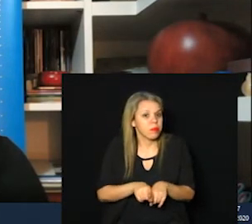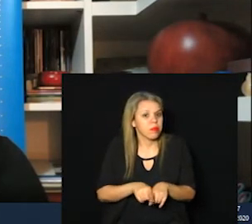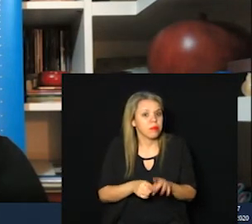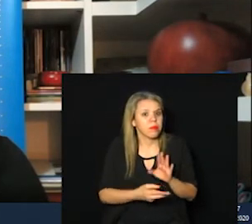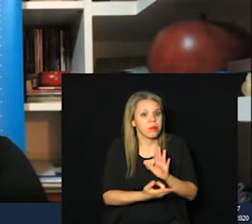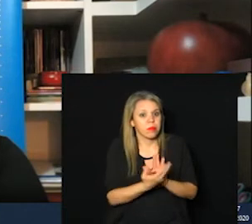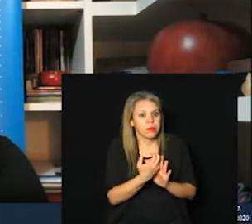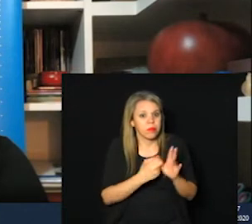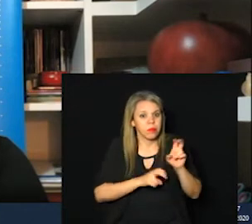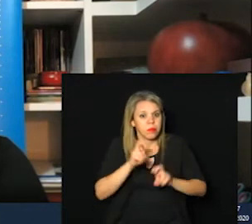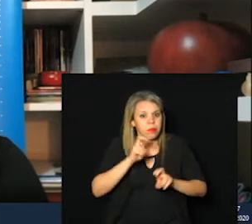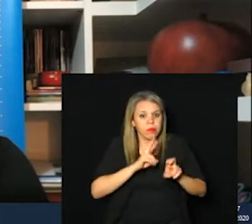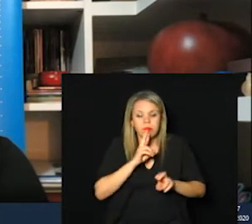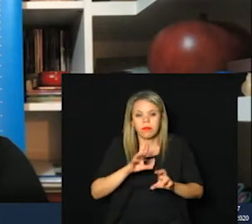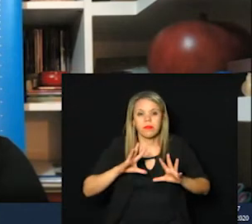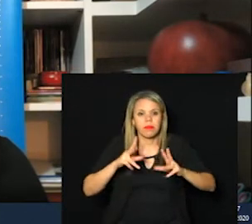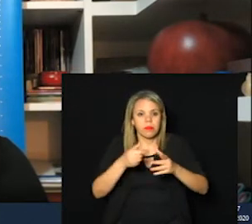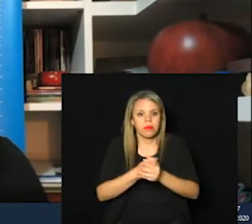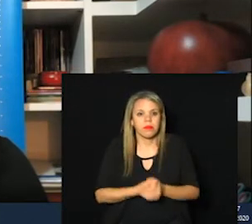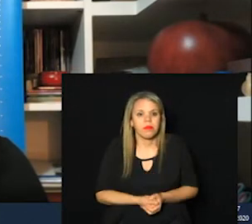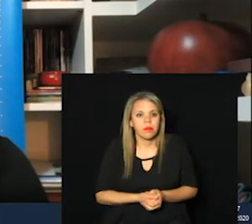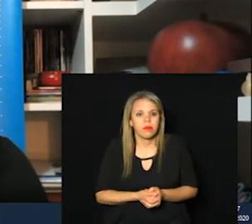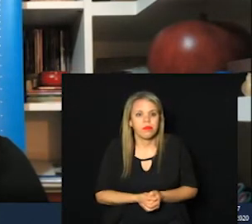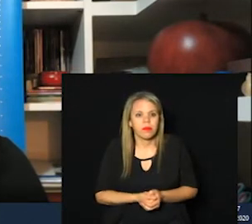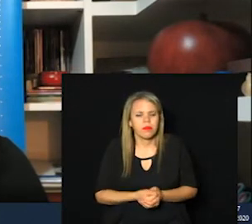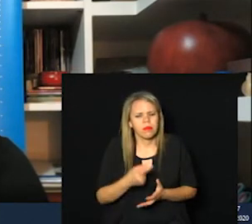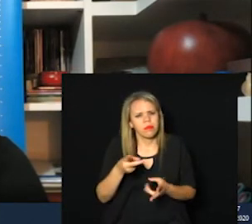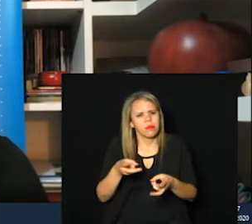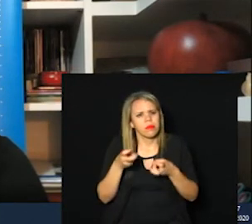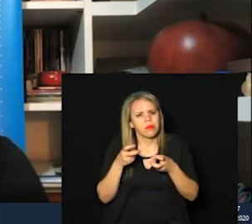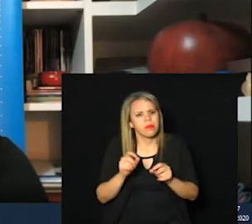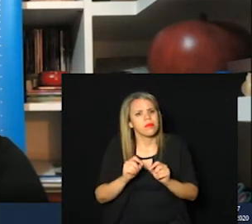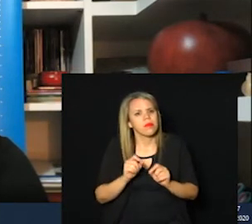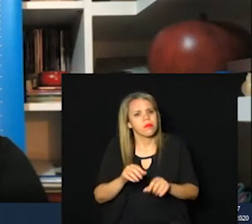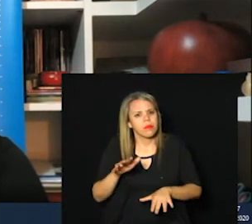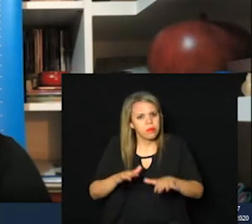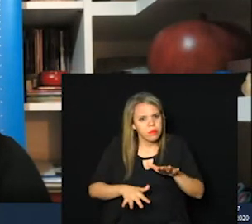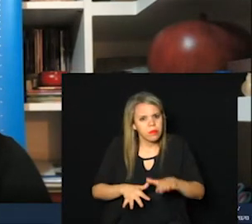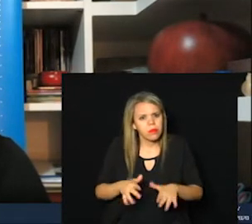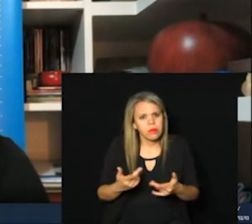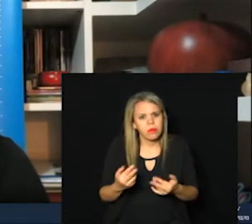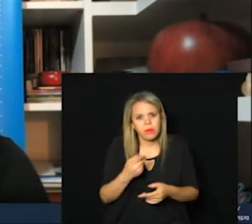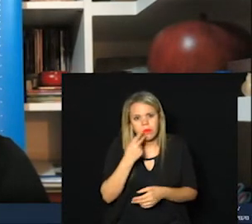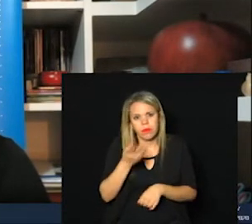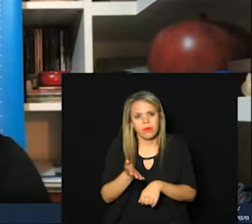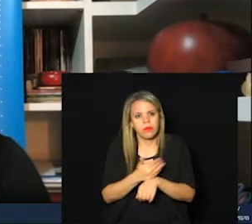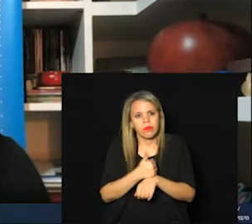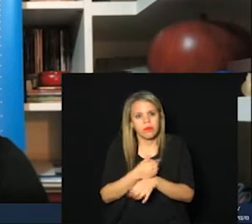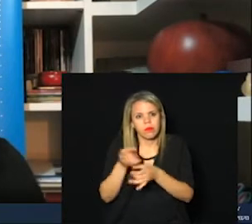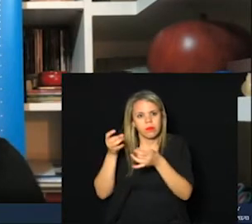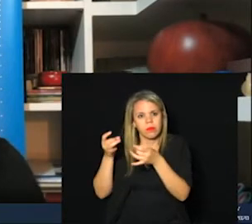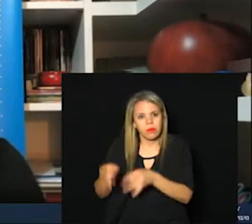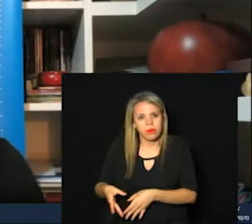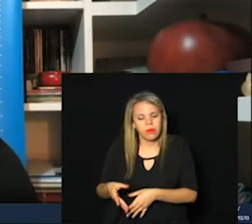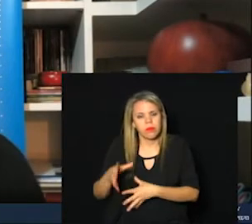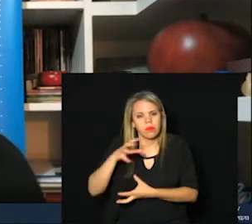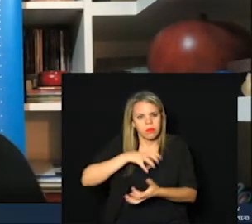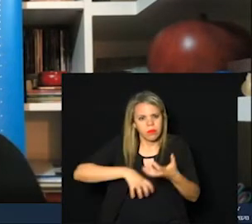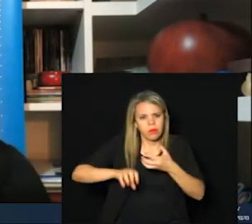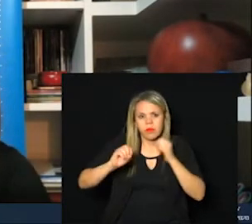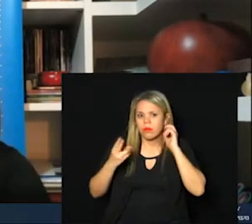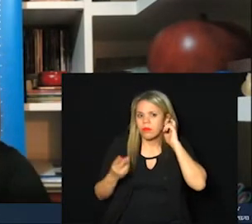a resposta de todo mundo, mas a gente percebeu que, às vezes, como eu falei antes, é mais fácil abandonar o conflito